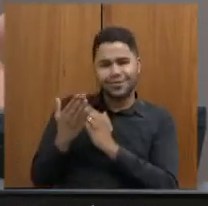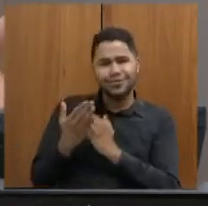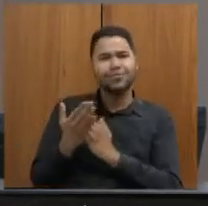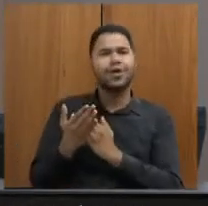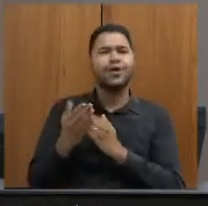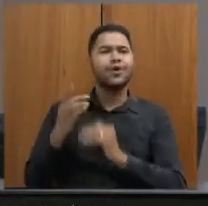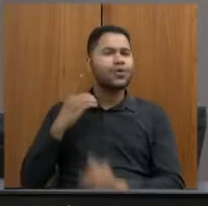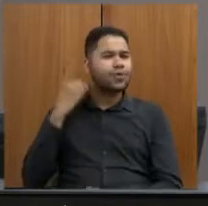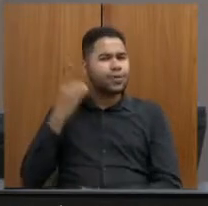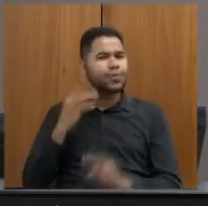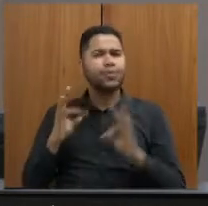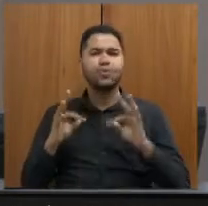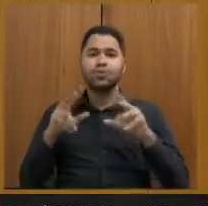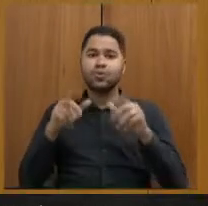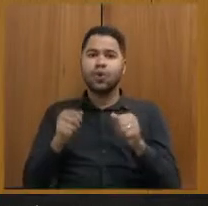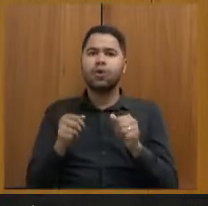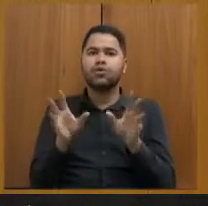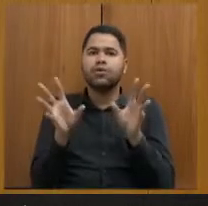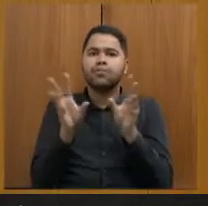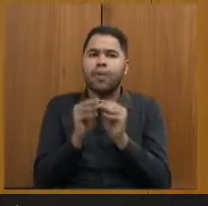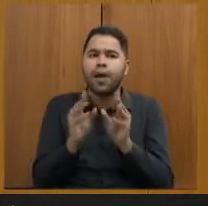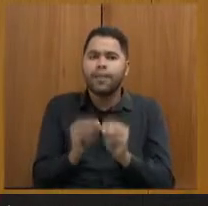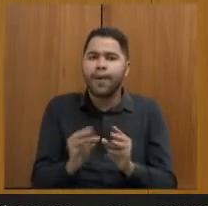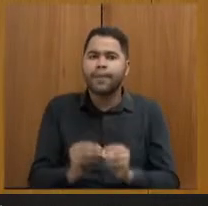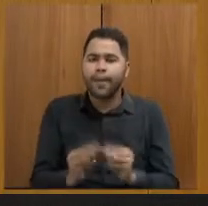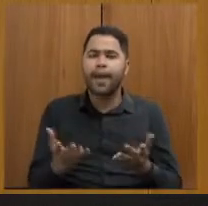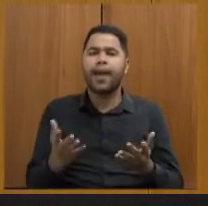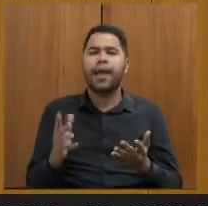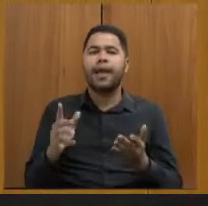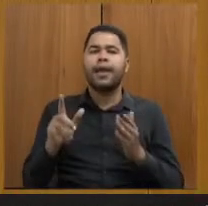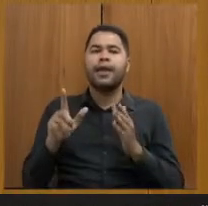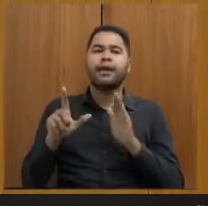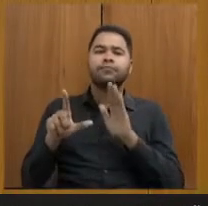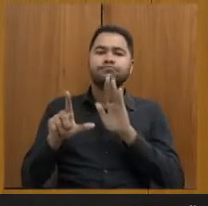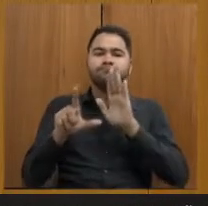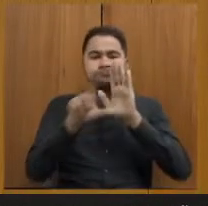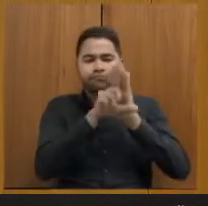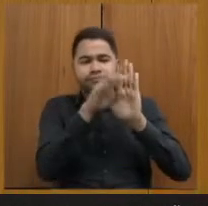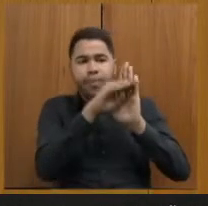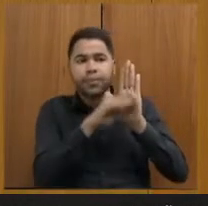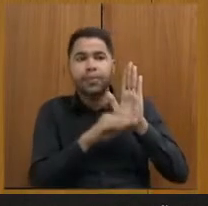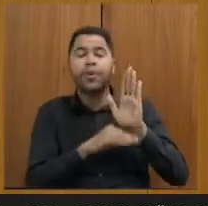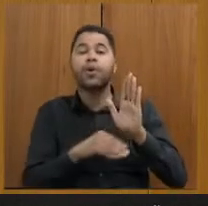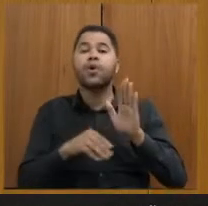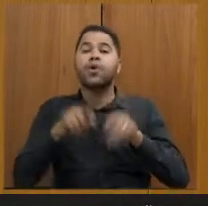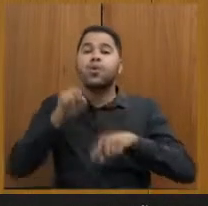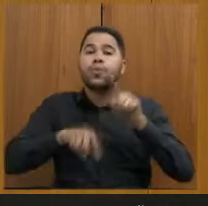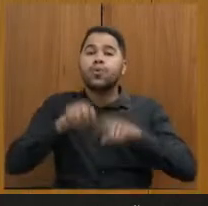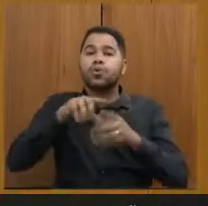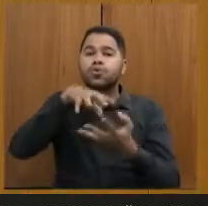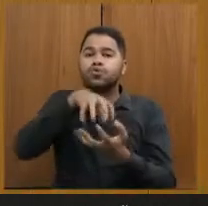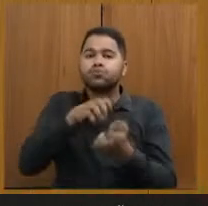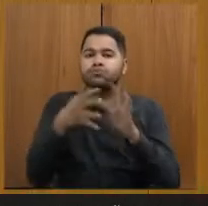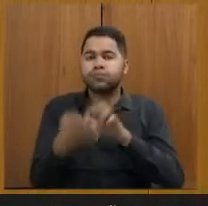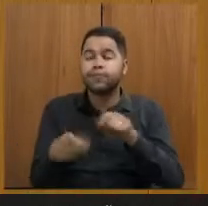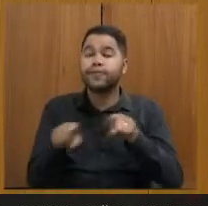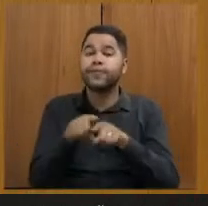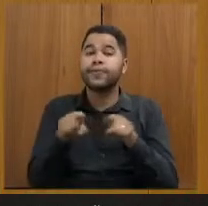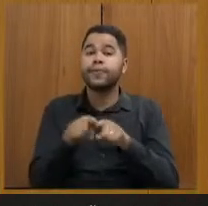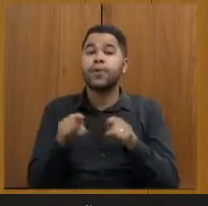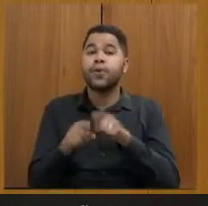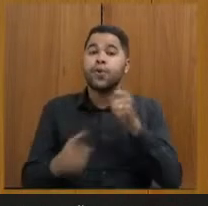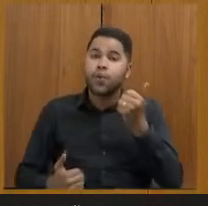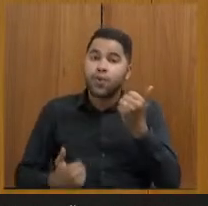deputados todos aqui em simplificar se as legislações somente dos produtos artesanais a gente ainda Precisa de um reforço